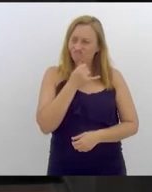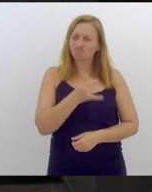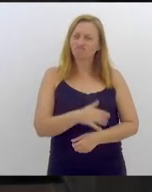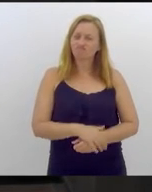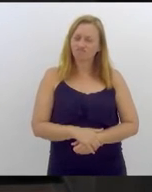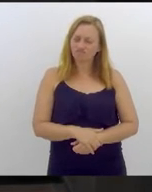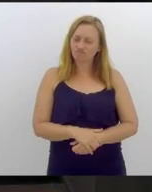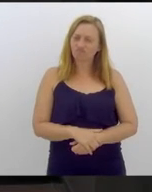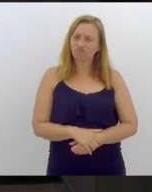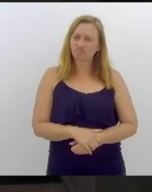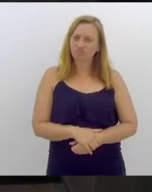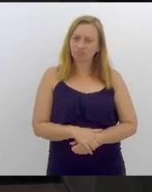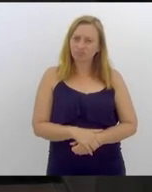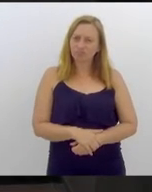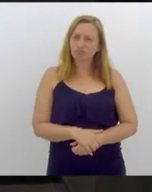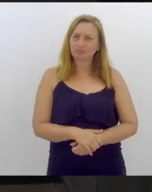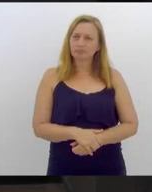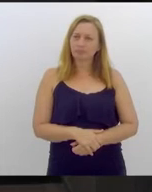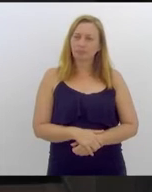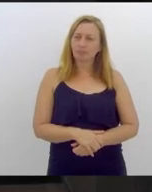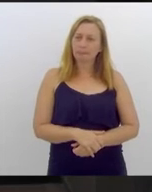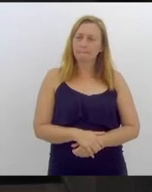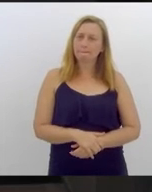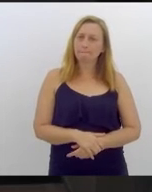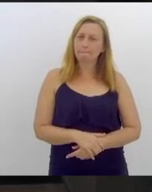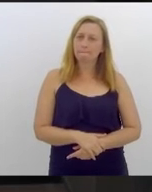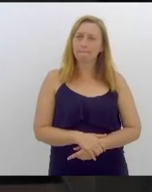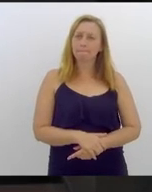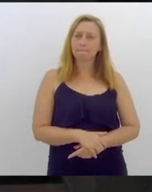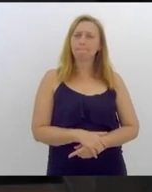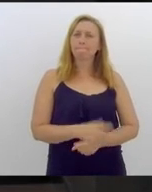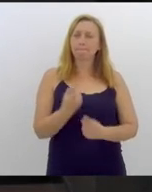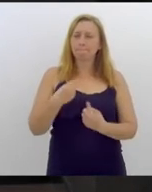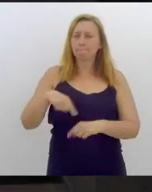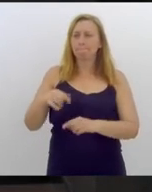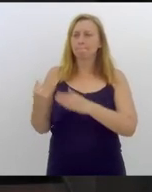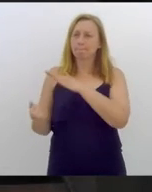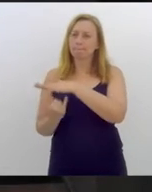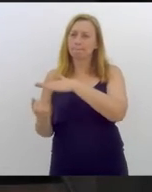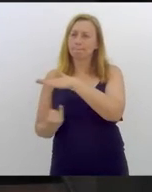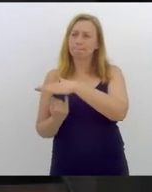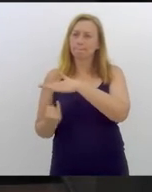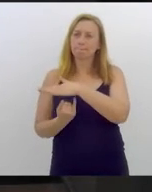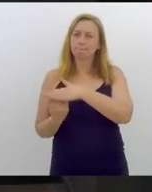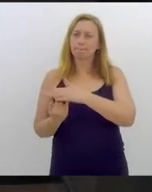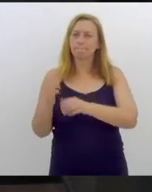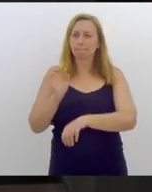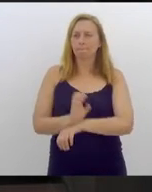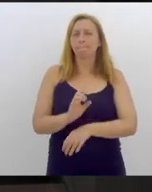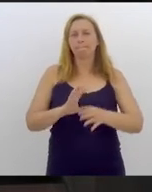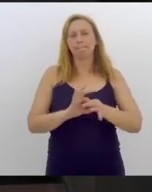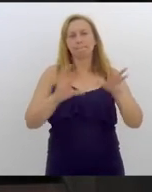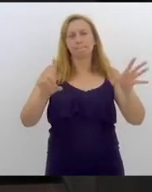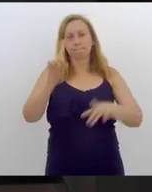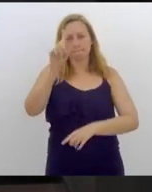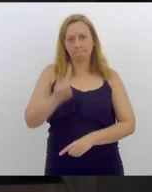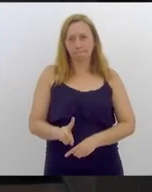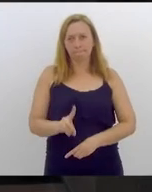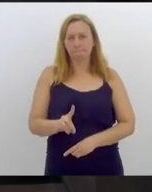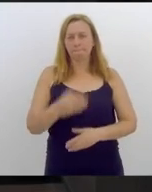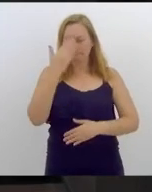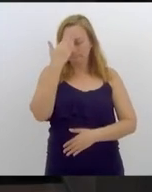aberrações ataques direto As instituições e ao estado democrático de direito